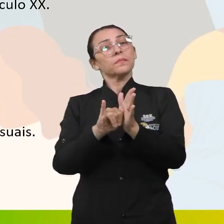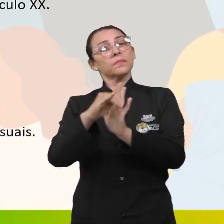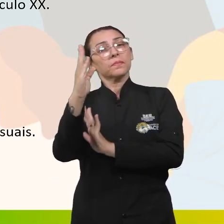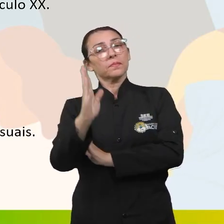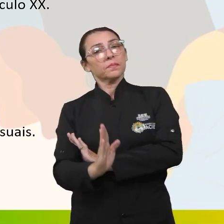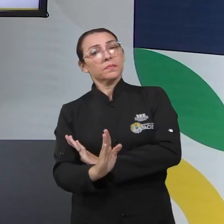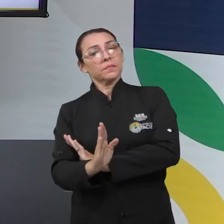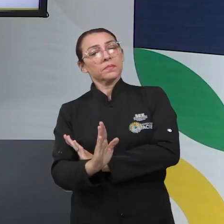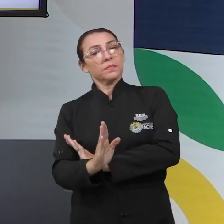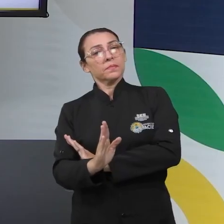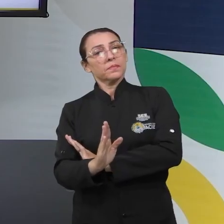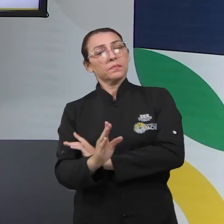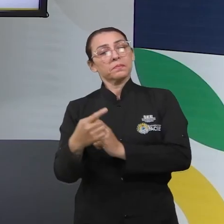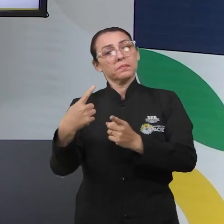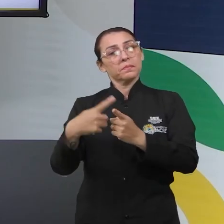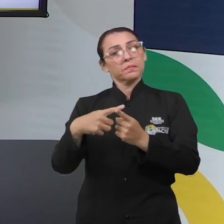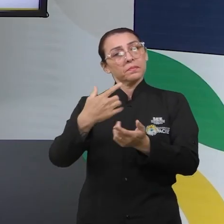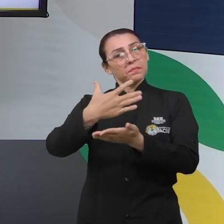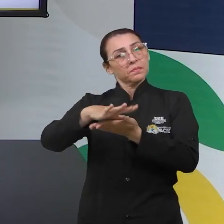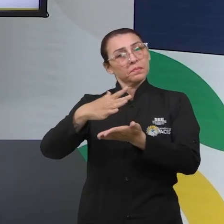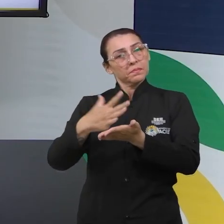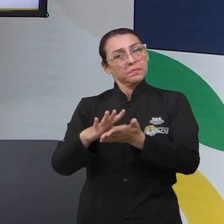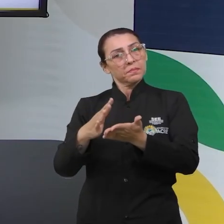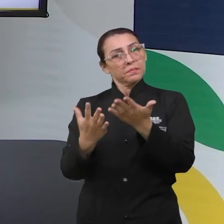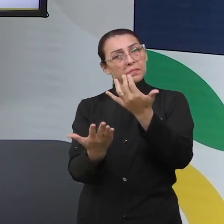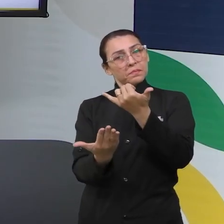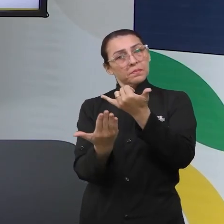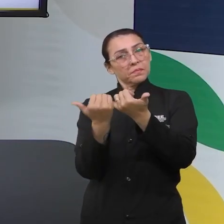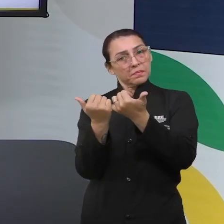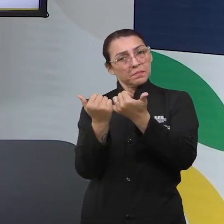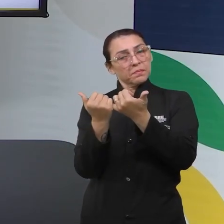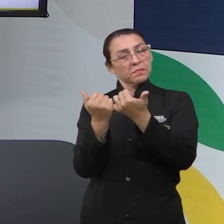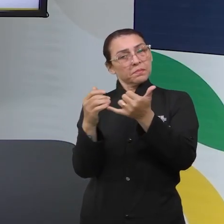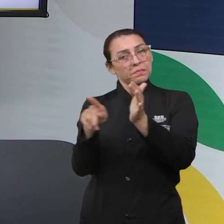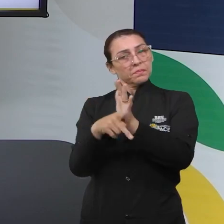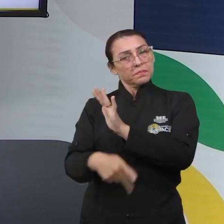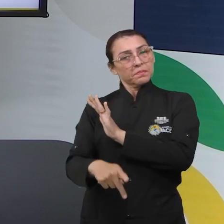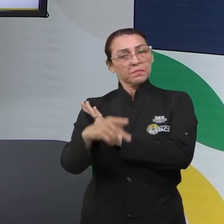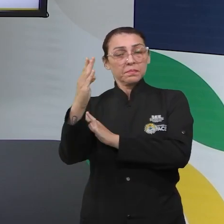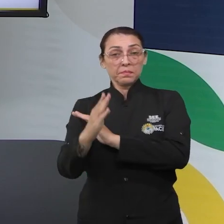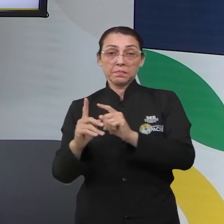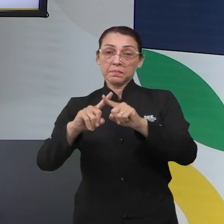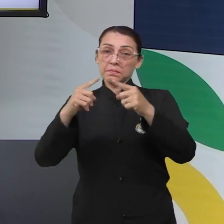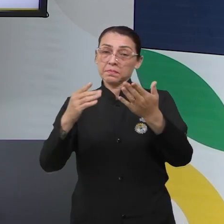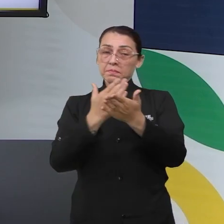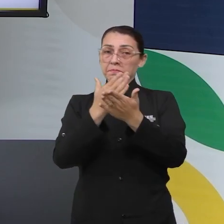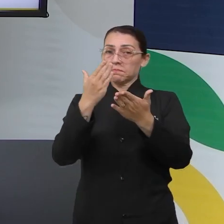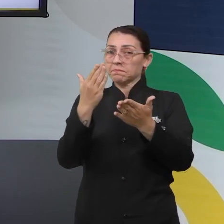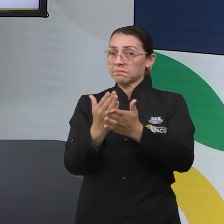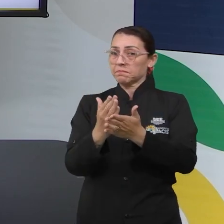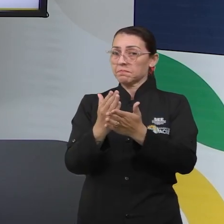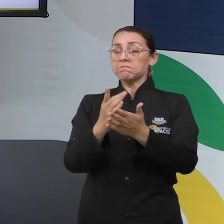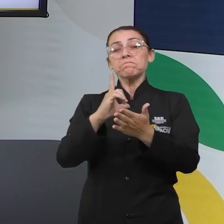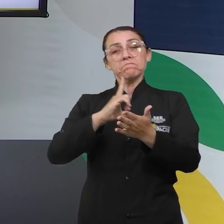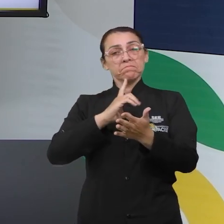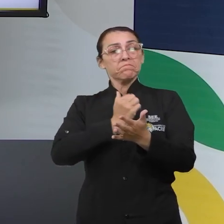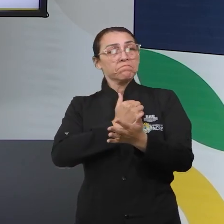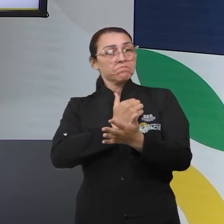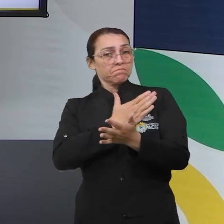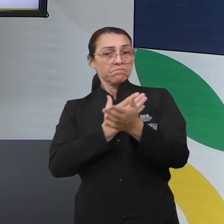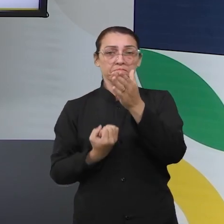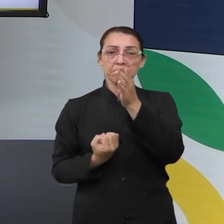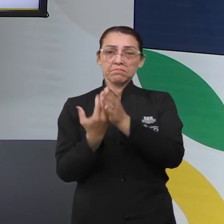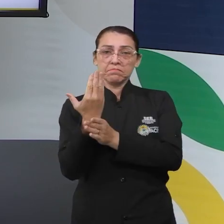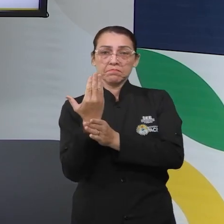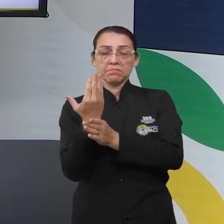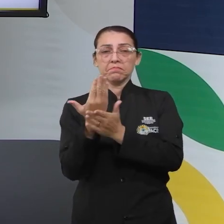Brasil, por conta que o samba ele é um patrimônio imaterial do Brasil. Mas no começo, nas origens do samba,